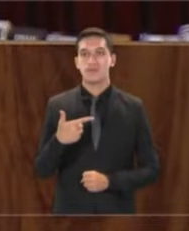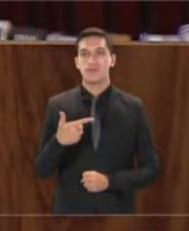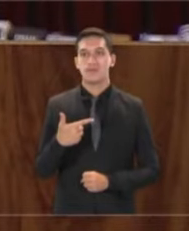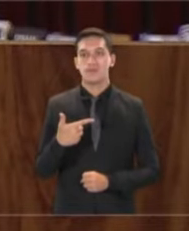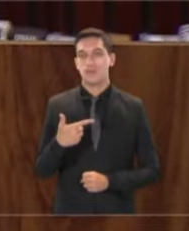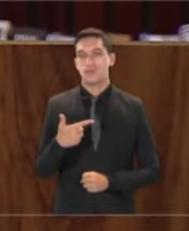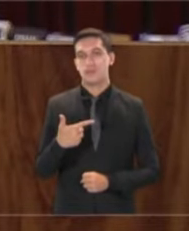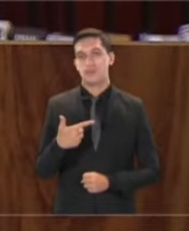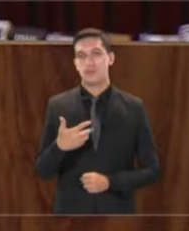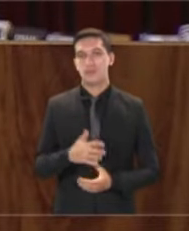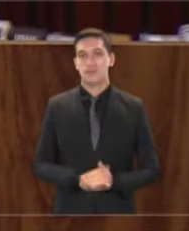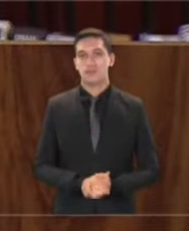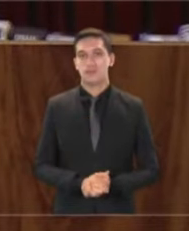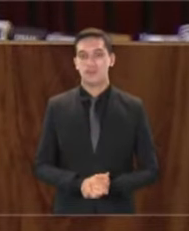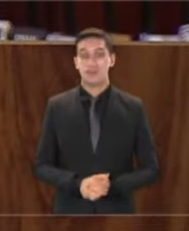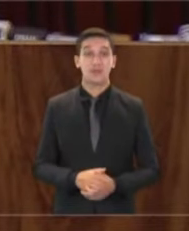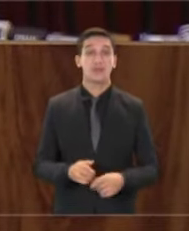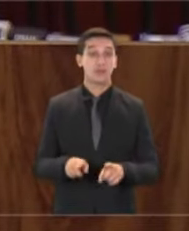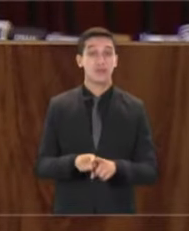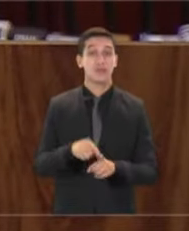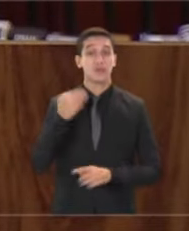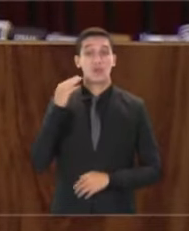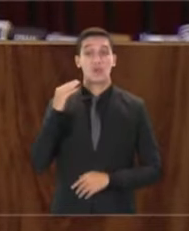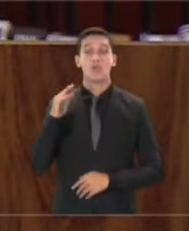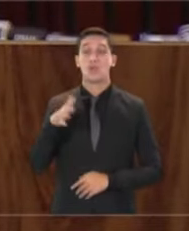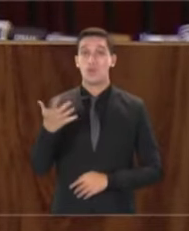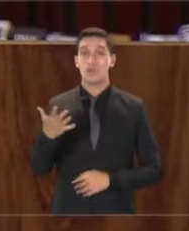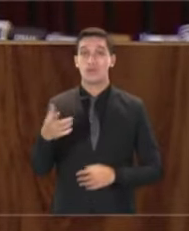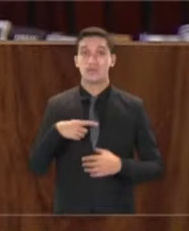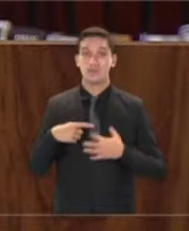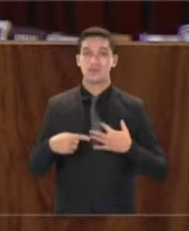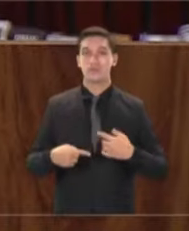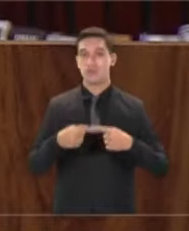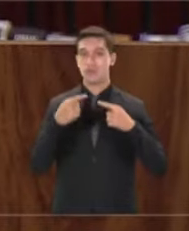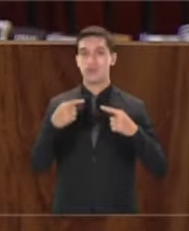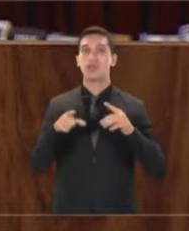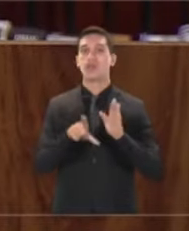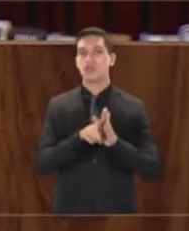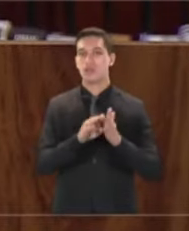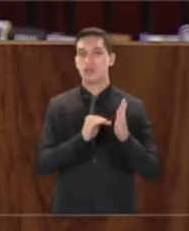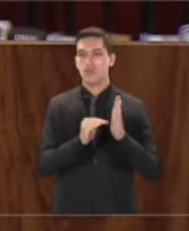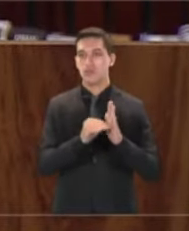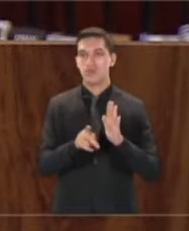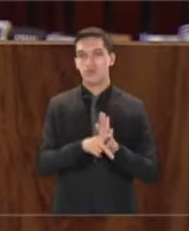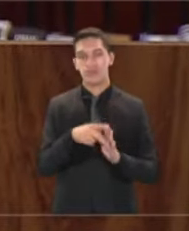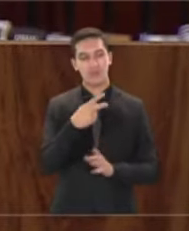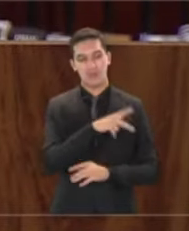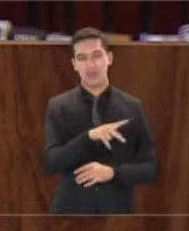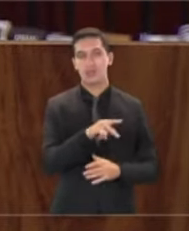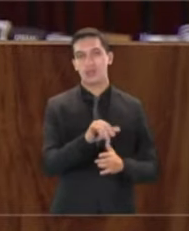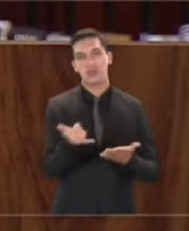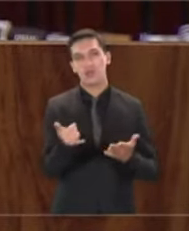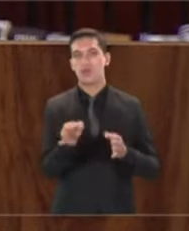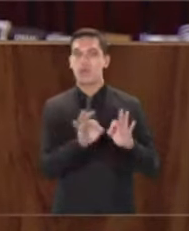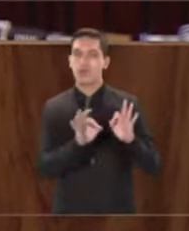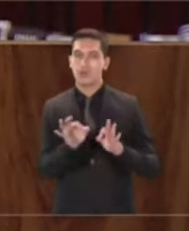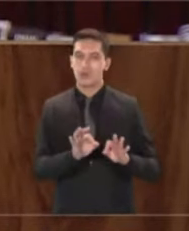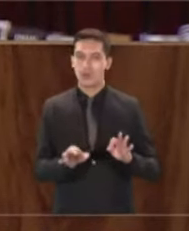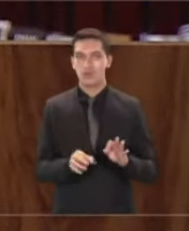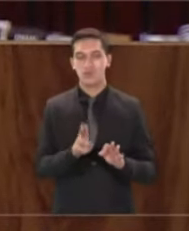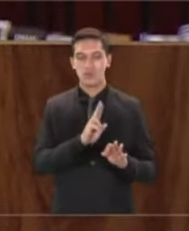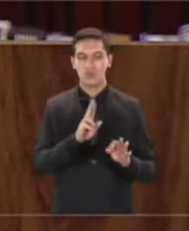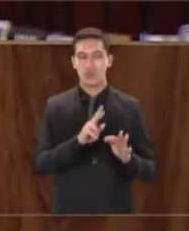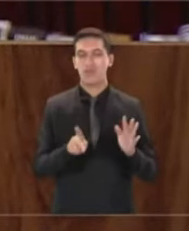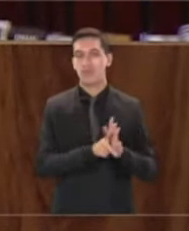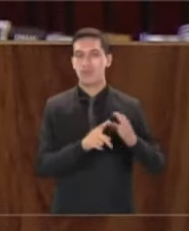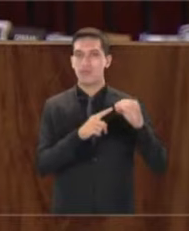agosto de 2022, se entendeu que infringe a legislação de propriedade industrial aquele que usa como palavra-chave